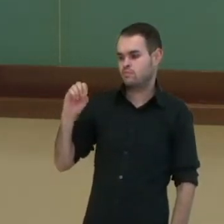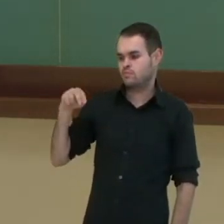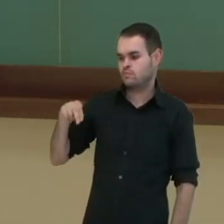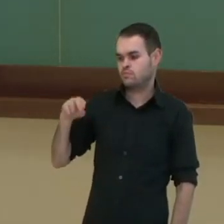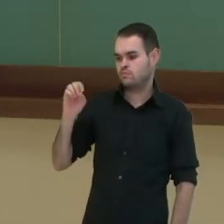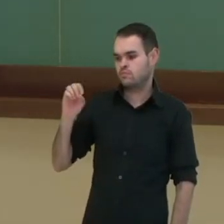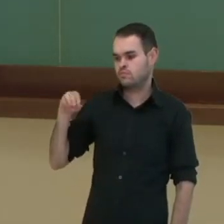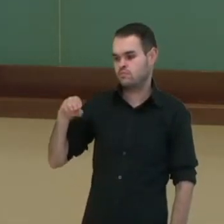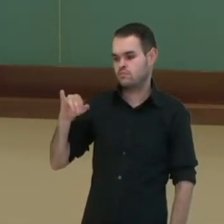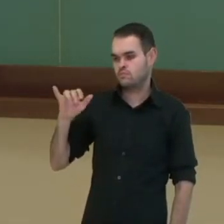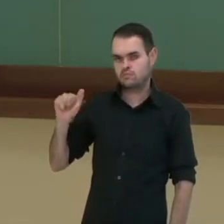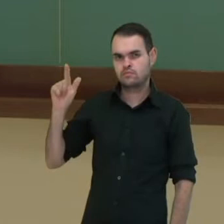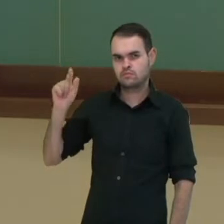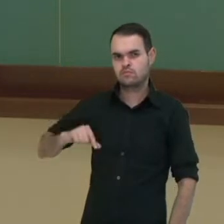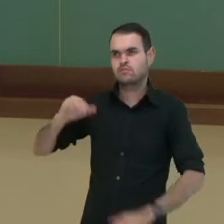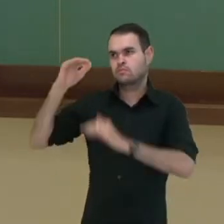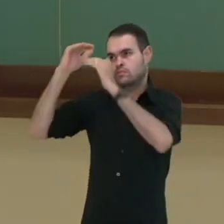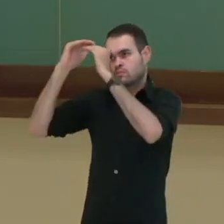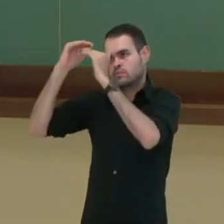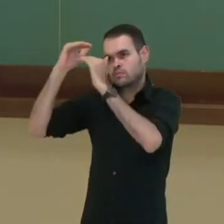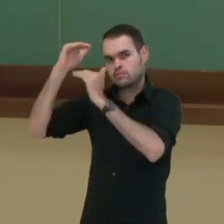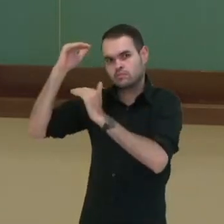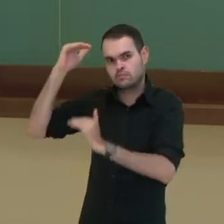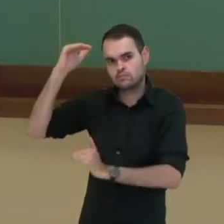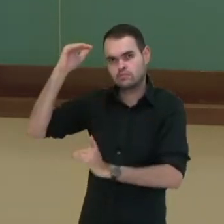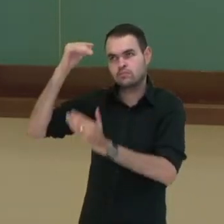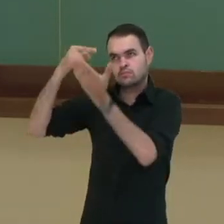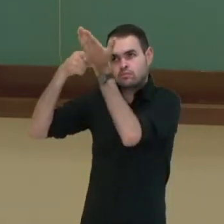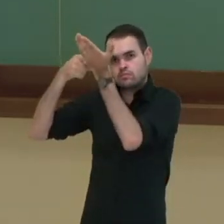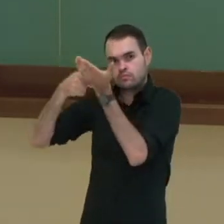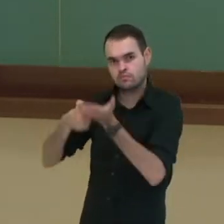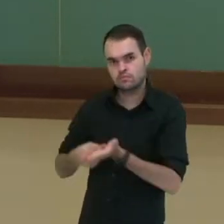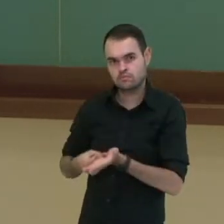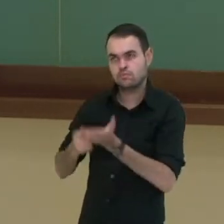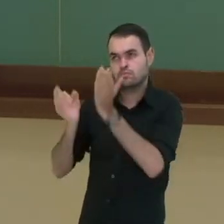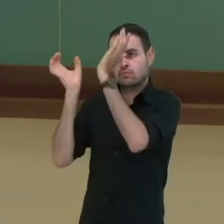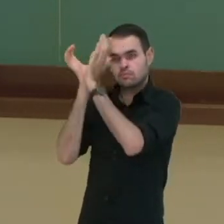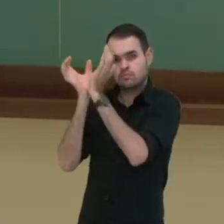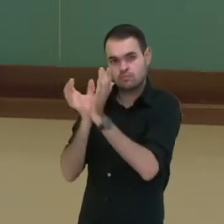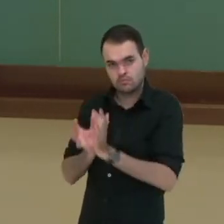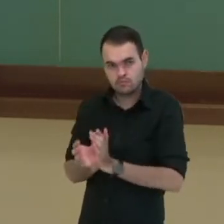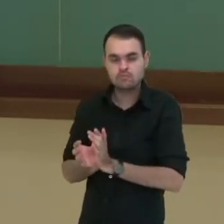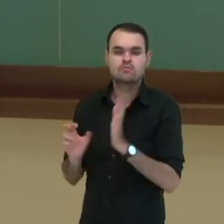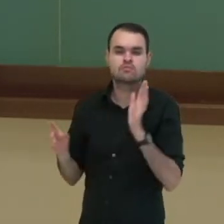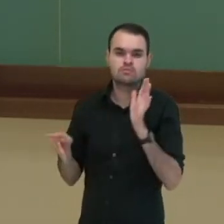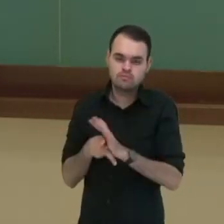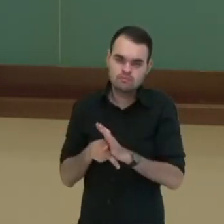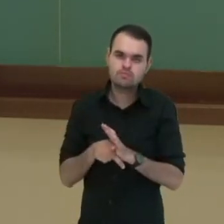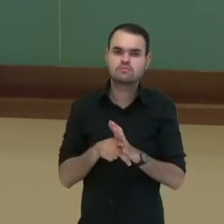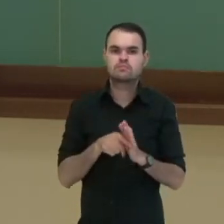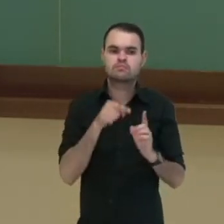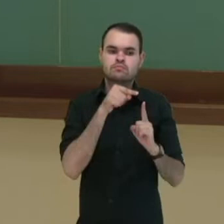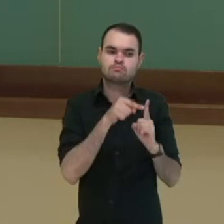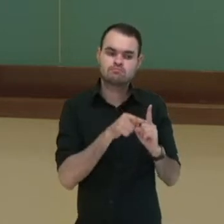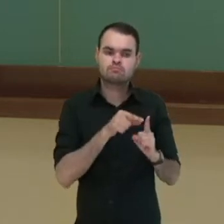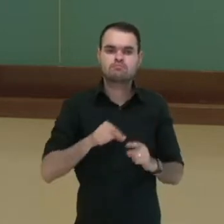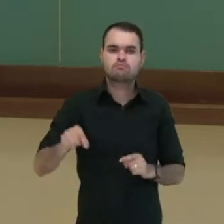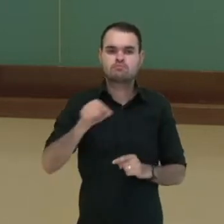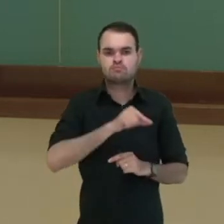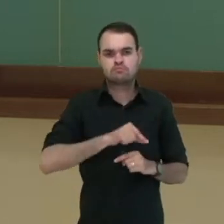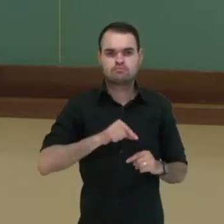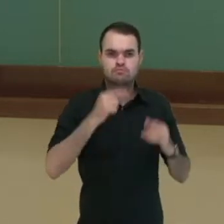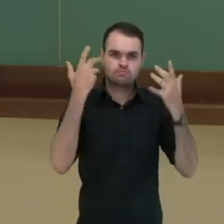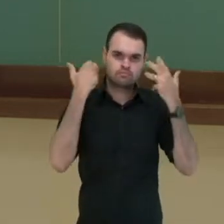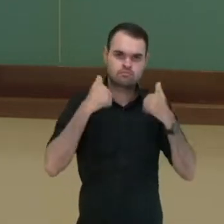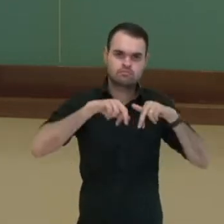taxonomia, esse arranjo, né, que há esse acordo, esse agrupamento ali de acordo com as espécies evolutivas, né?